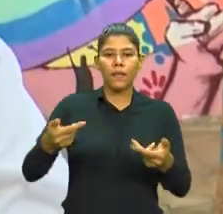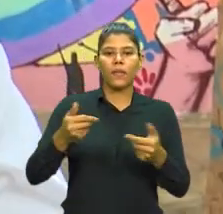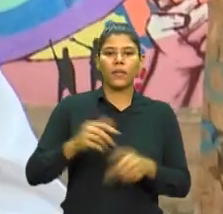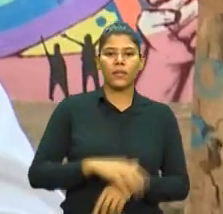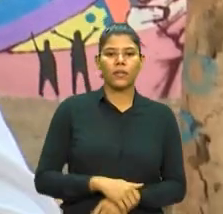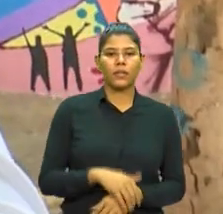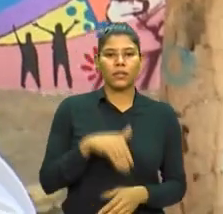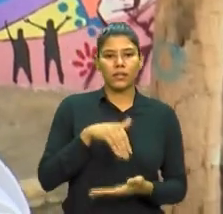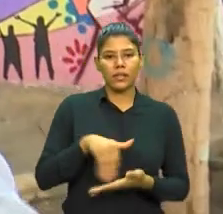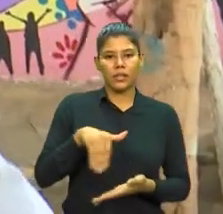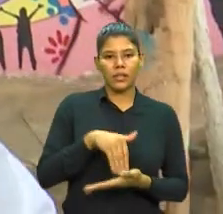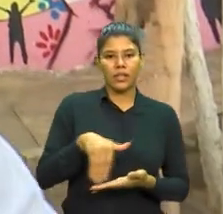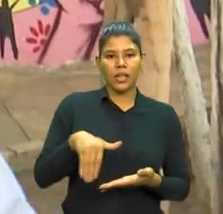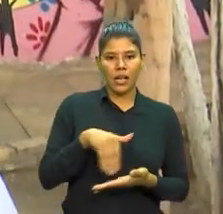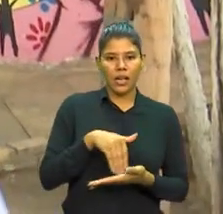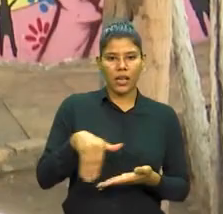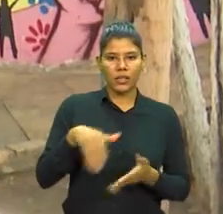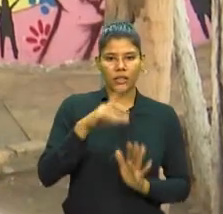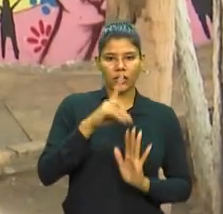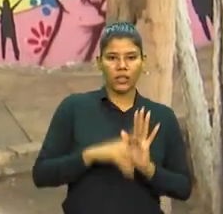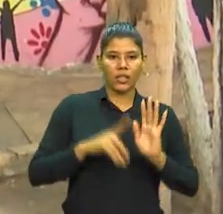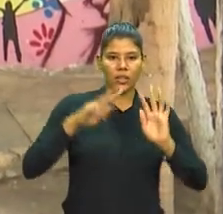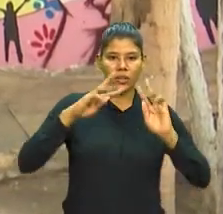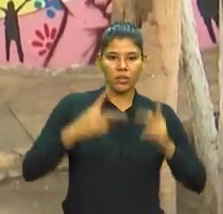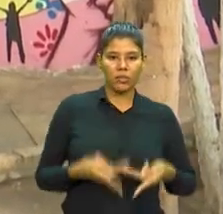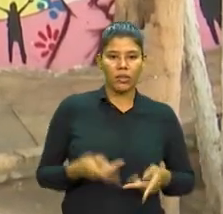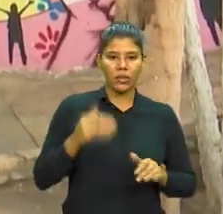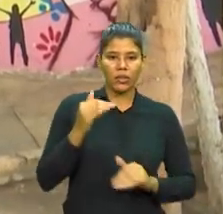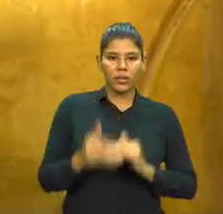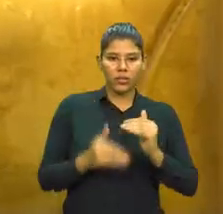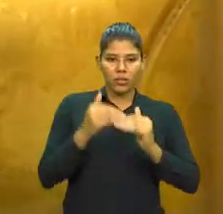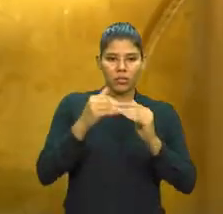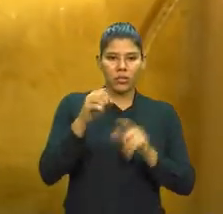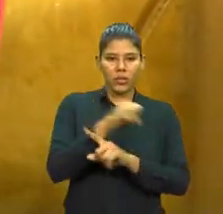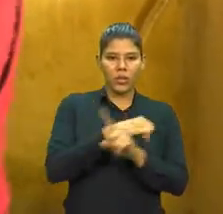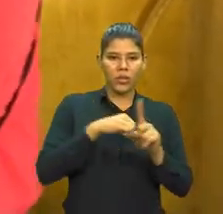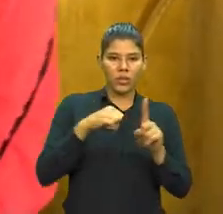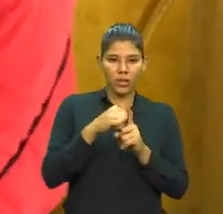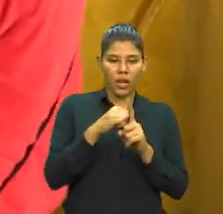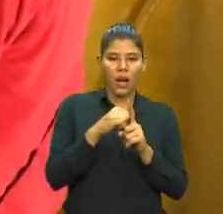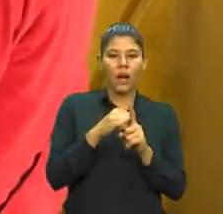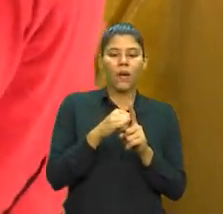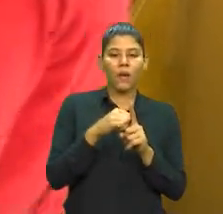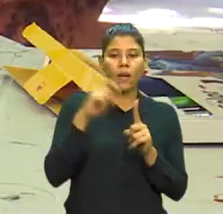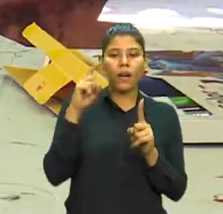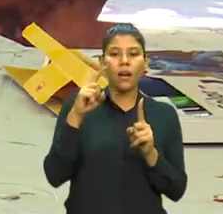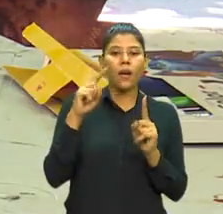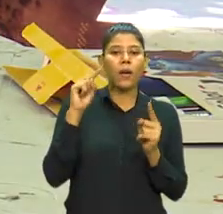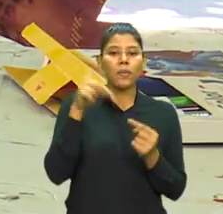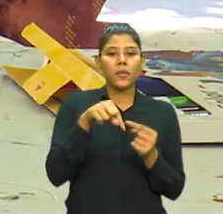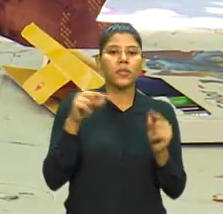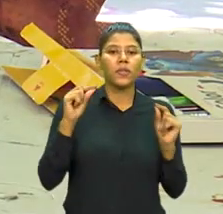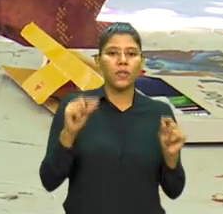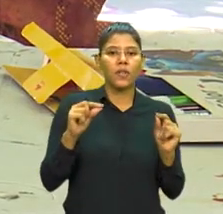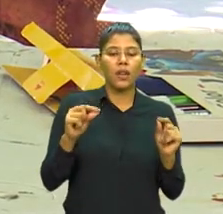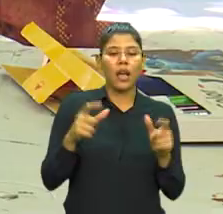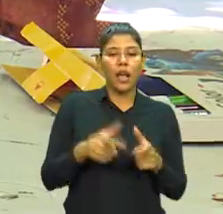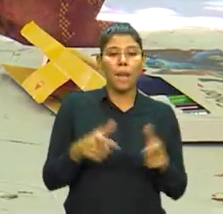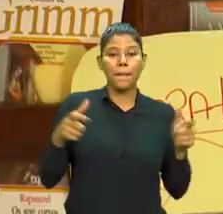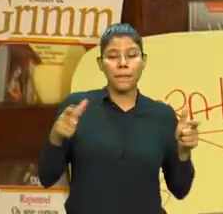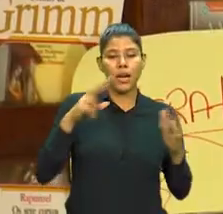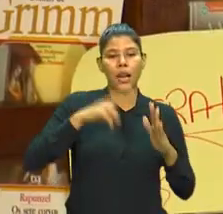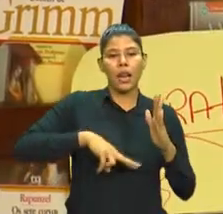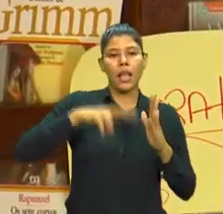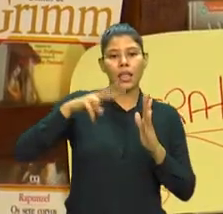secretário executivo de direitos humanos e Desenvolvimento Social A ideia é ampliar as atividades de leitura para